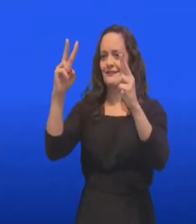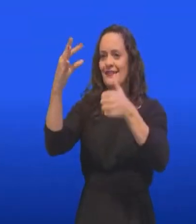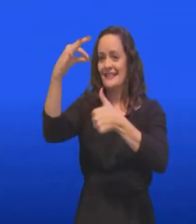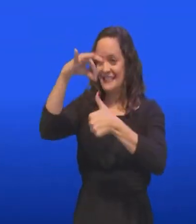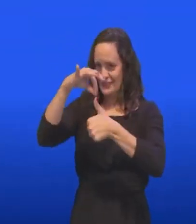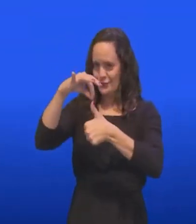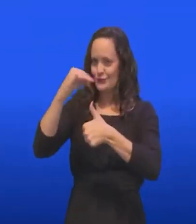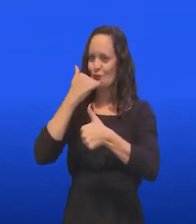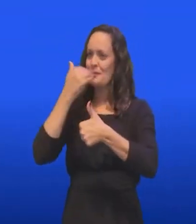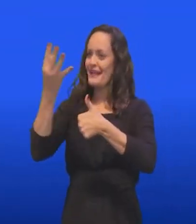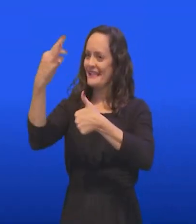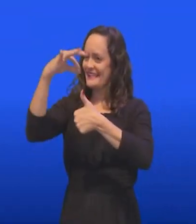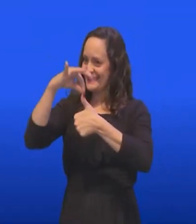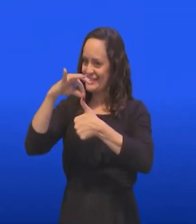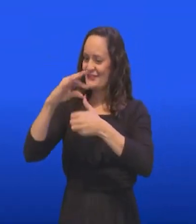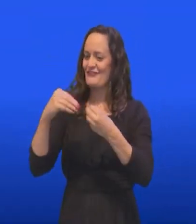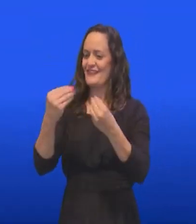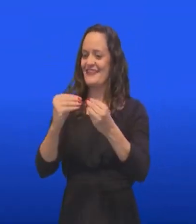Veja Atos 20, 28.